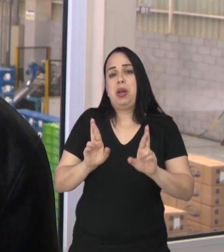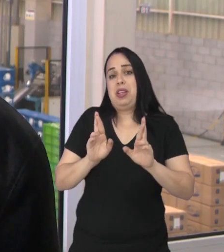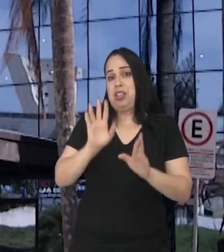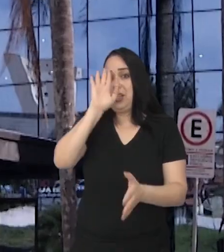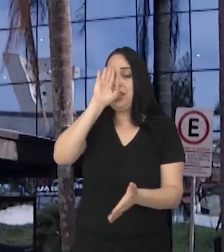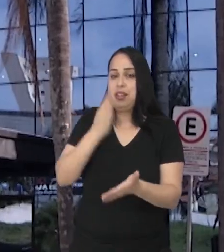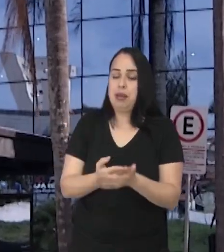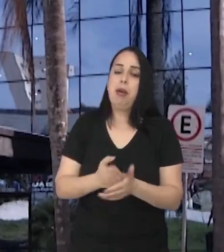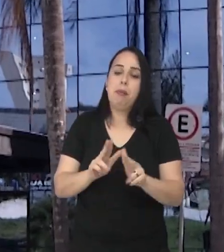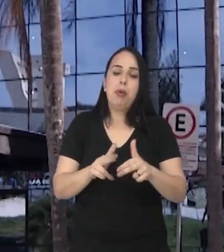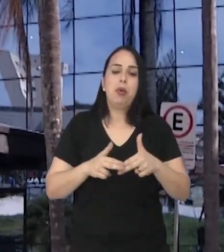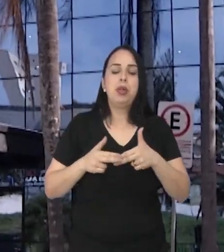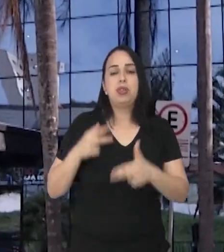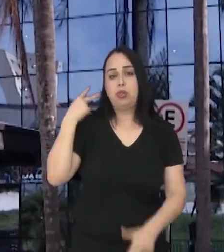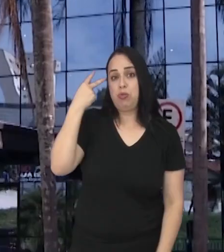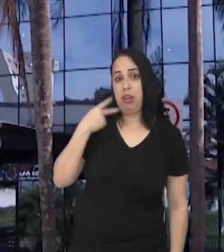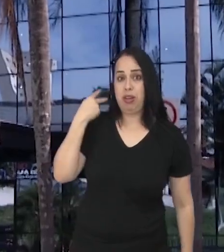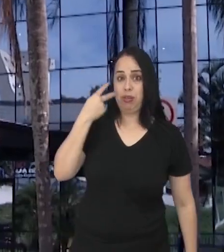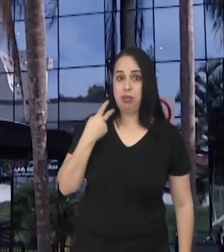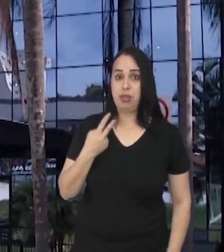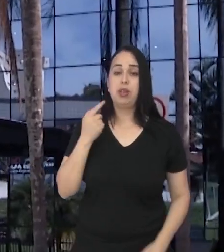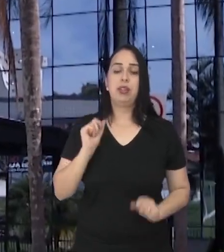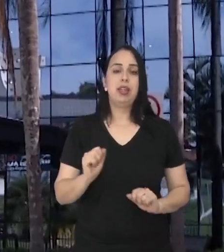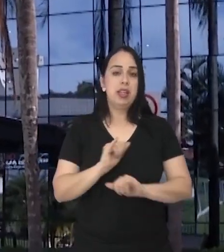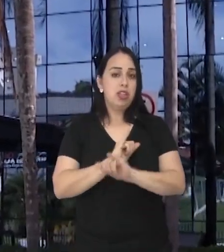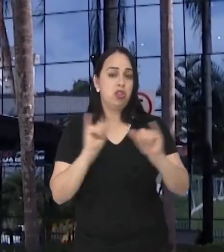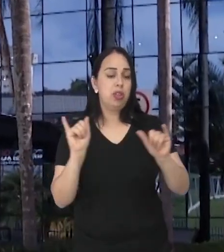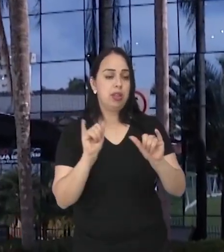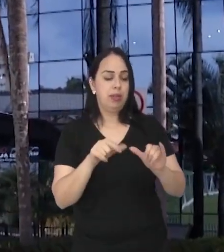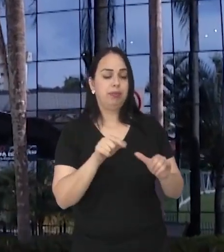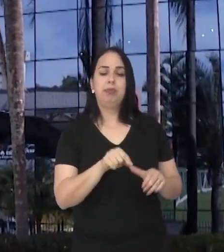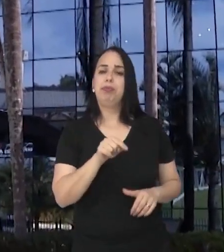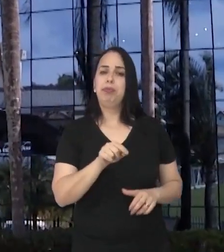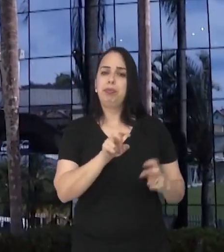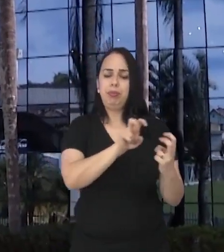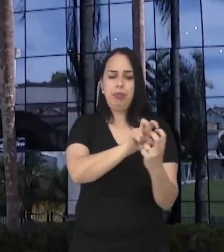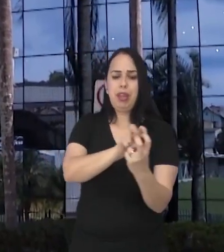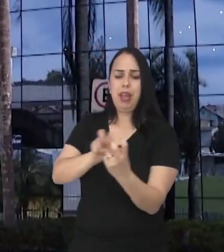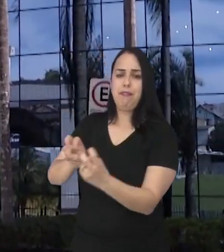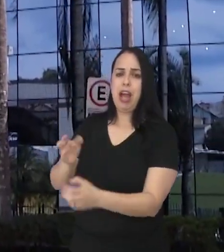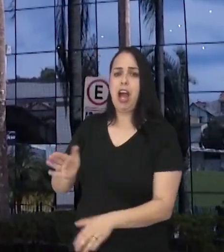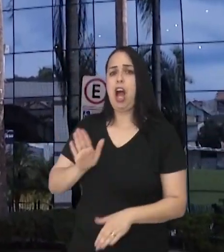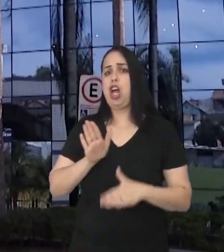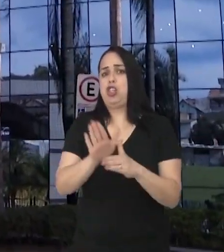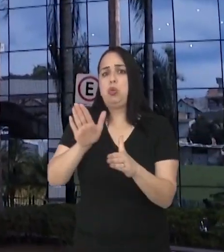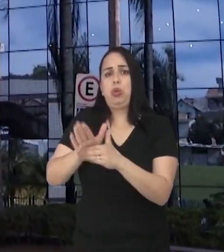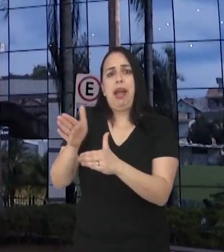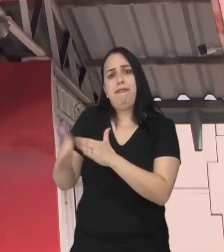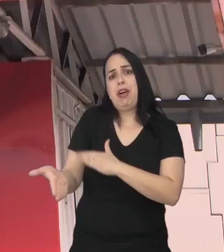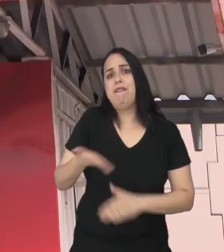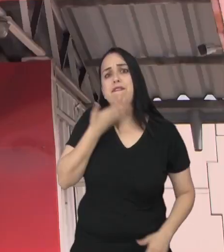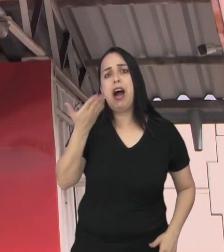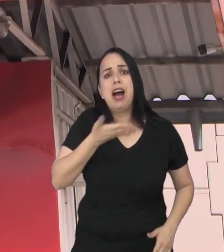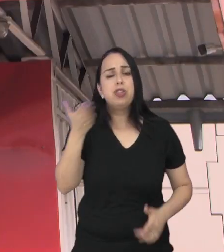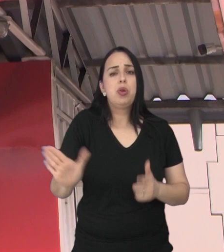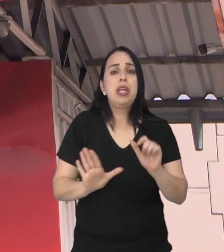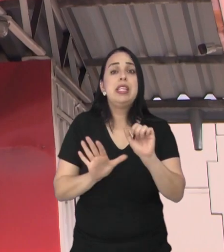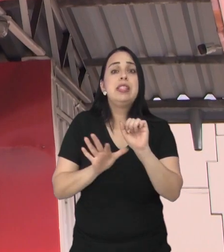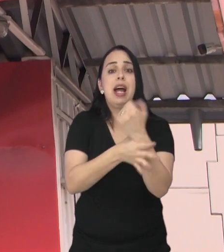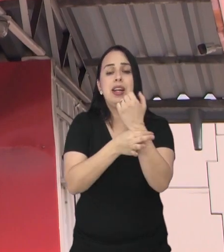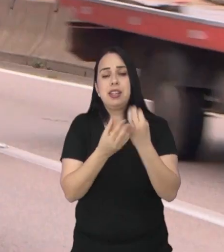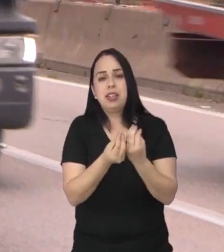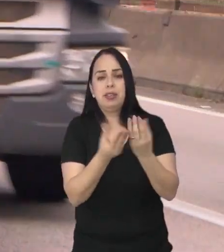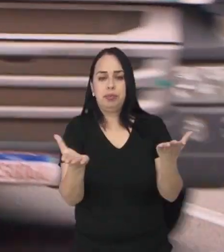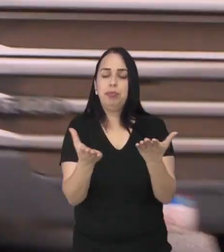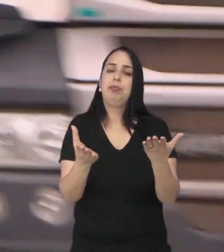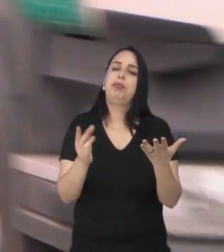muito certo. Para a Câmara Municipal, a implantação do trem deve proporcionar mais facilidade e segurança para a